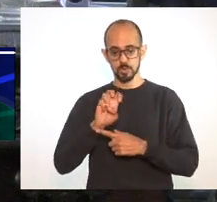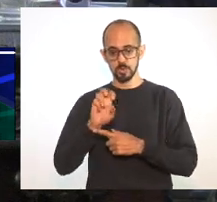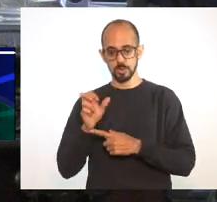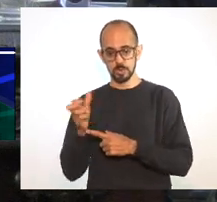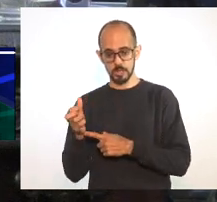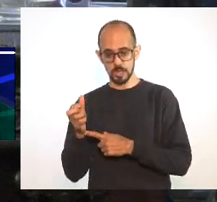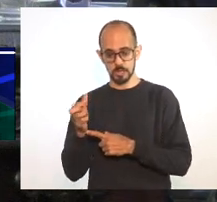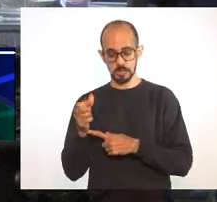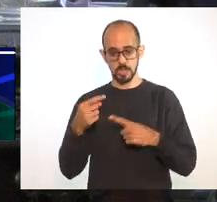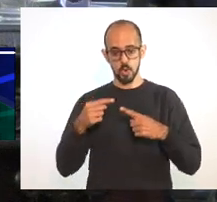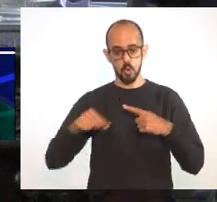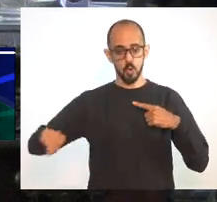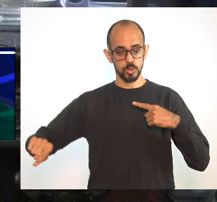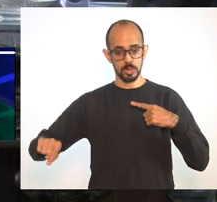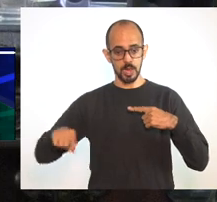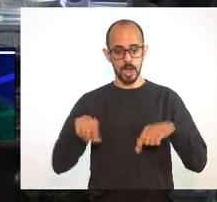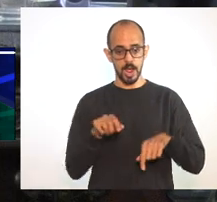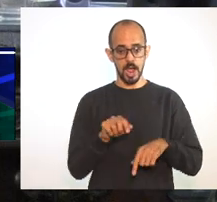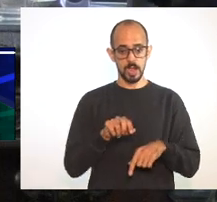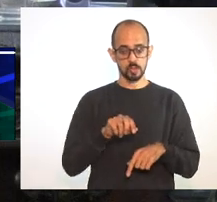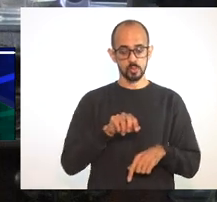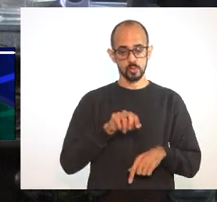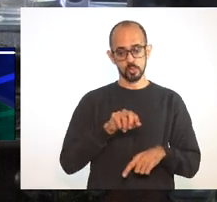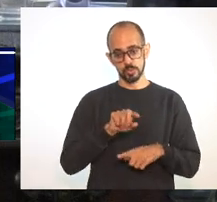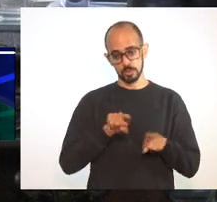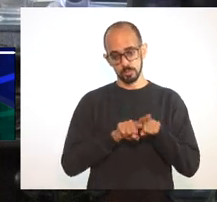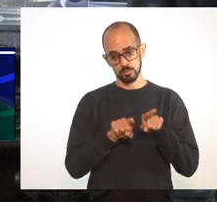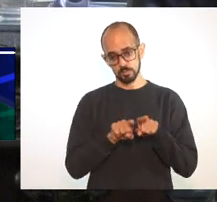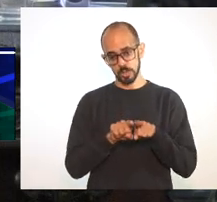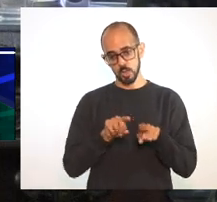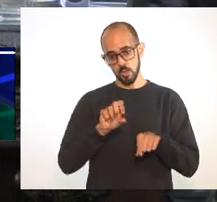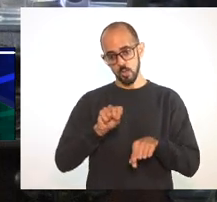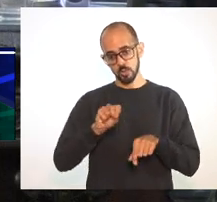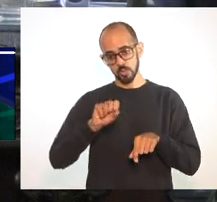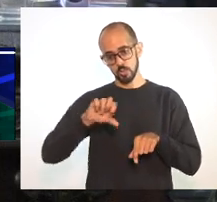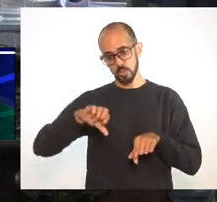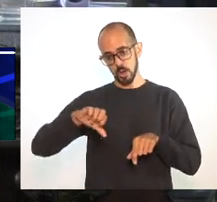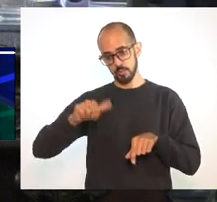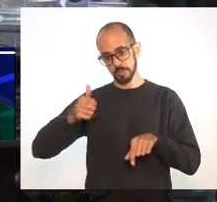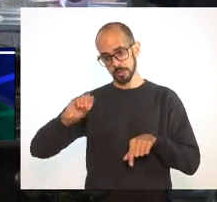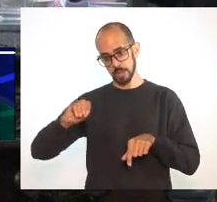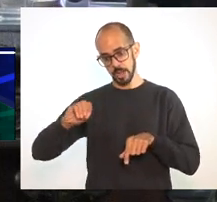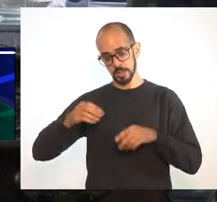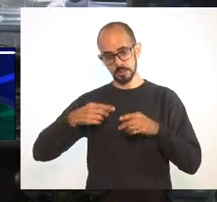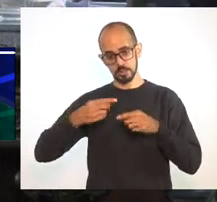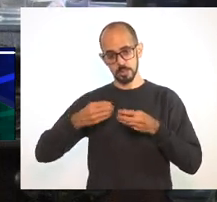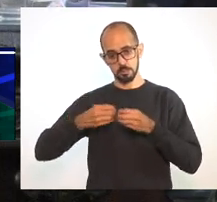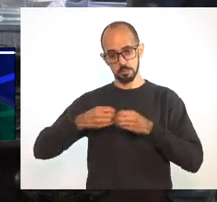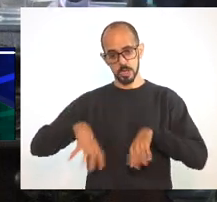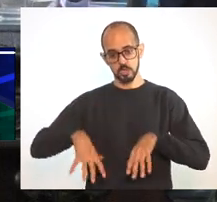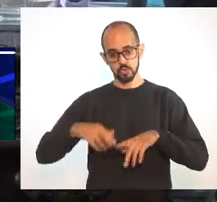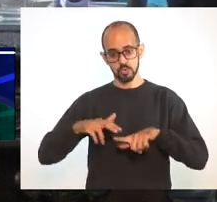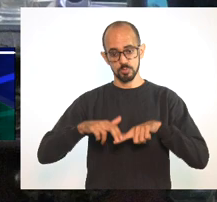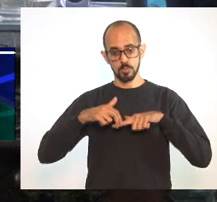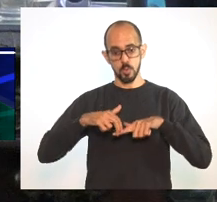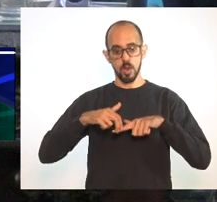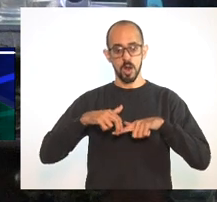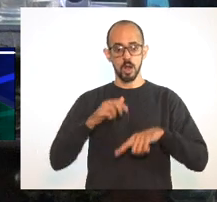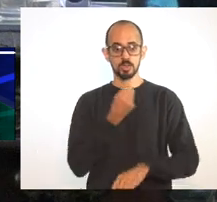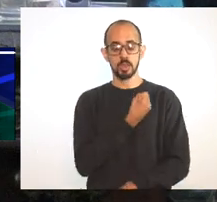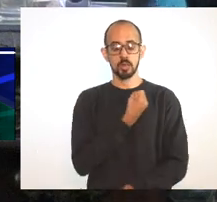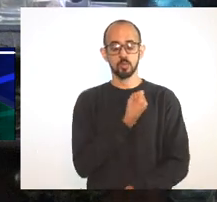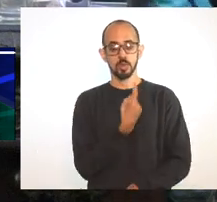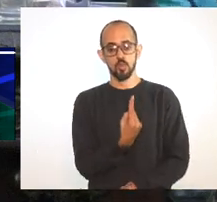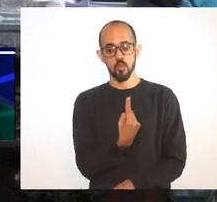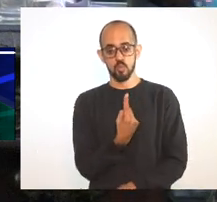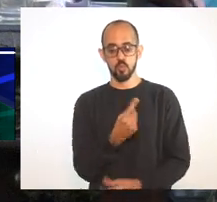e contrário às emendas aditivas 8, 9, 10 e 11, prejudicadas pela aprovação da emenda número 1.